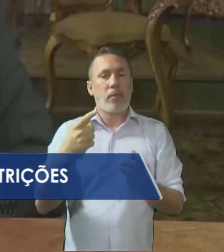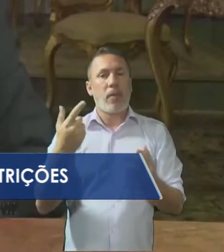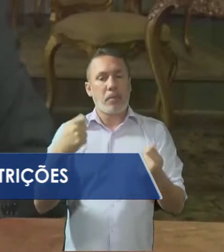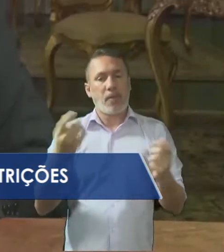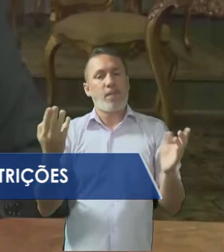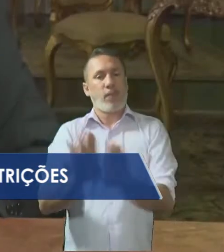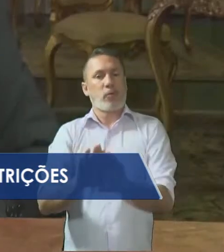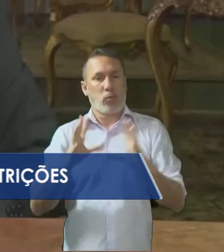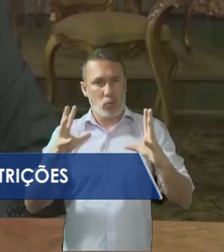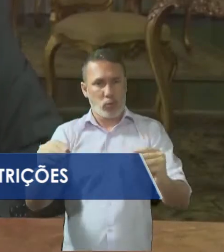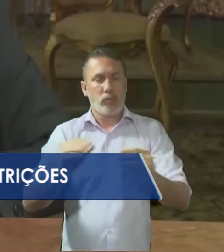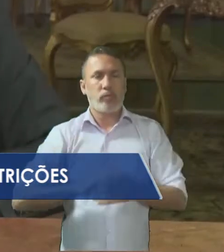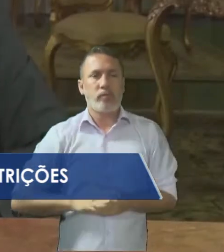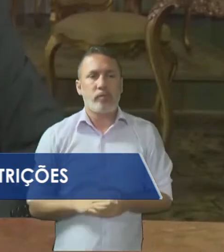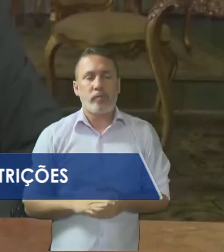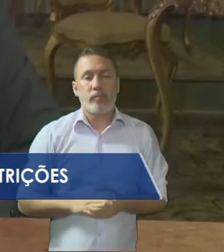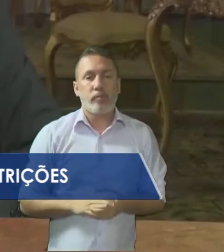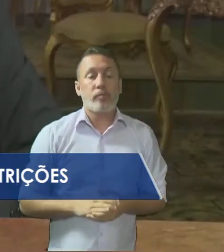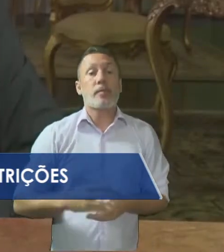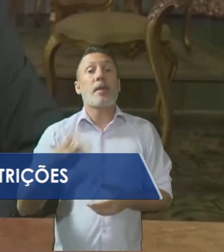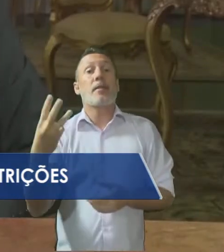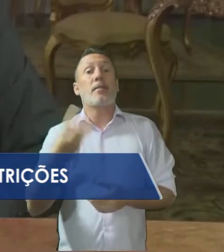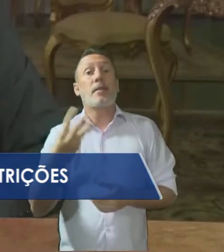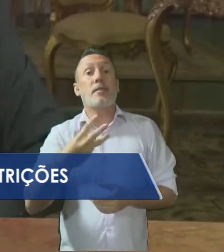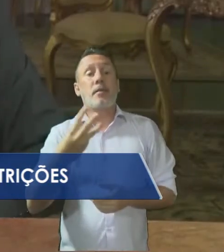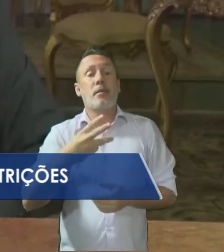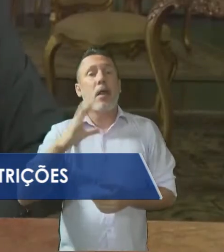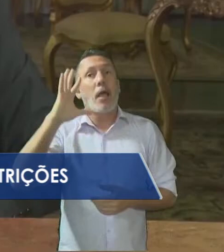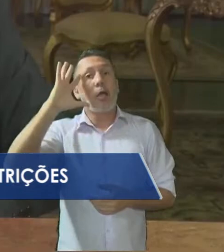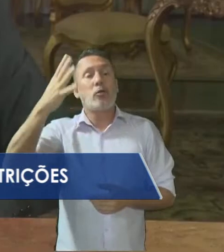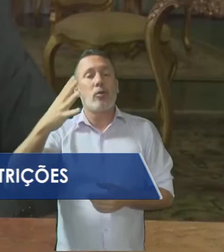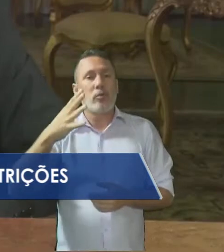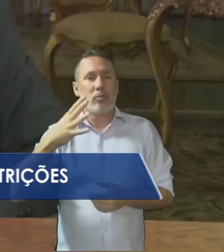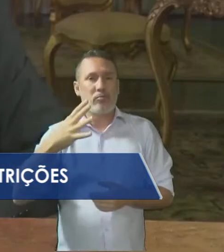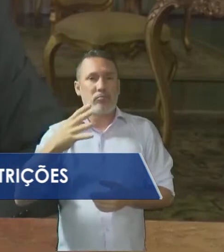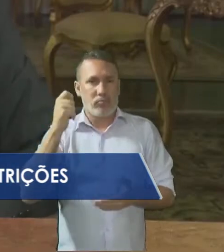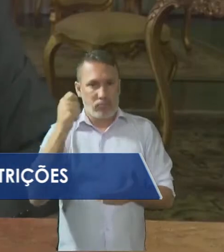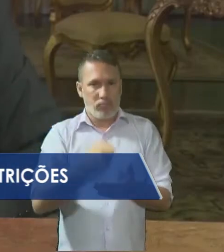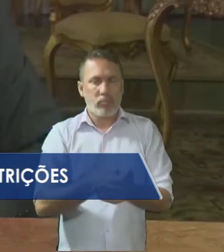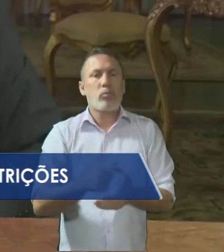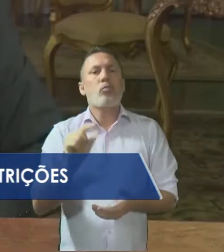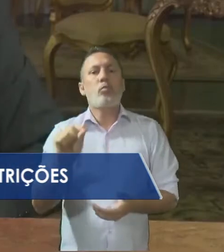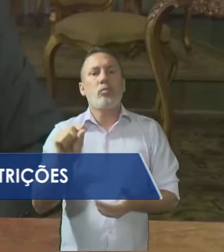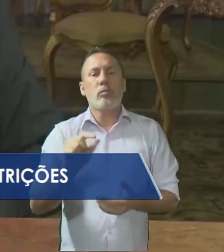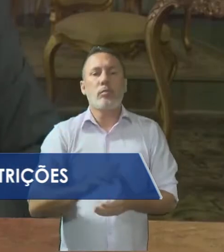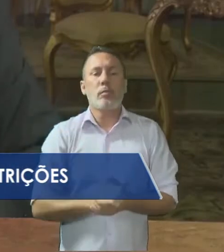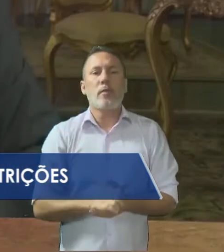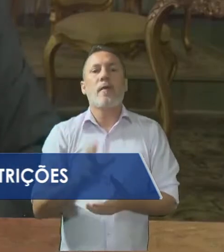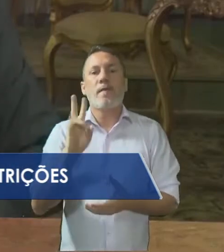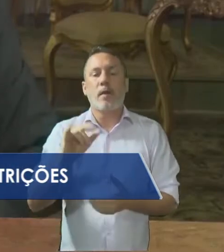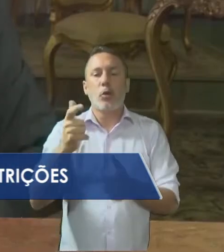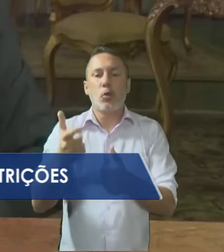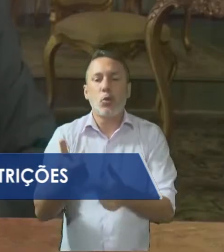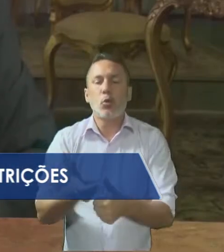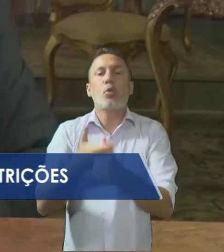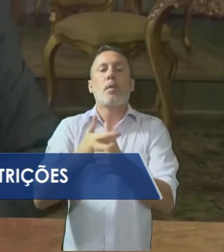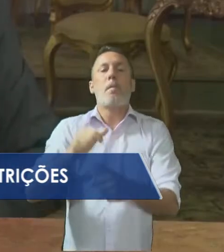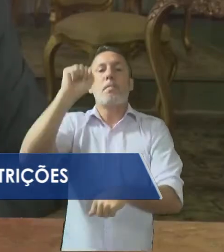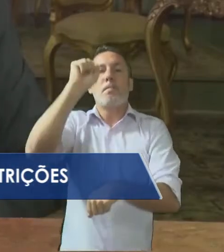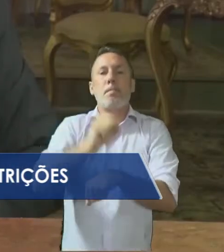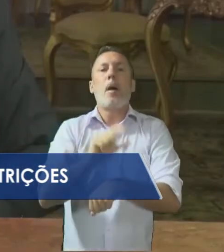vem é terceira decisão que nós tomamos foi a suspensão do transporte coletivo